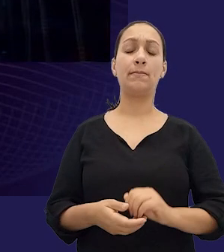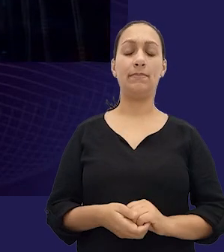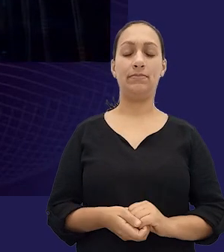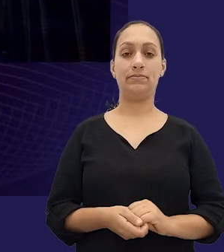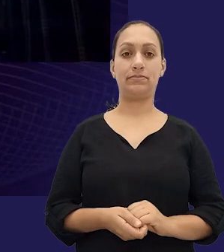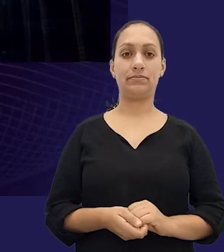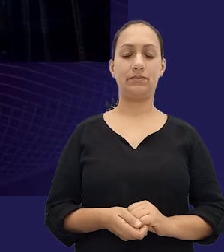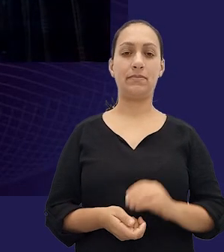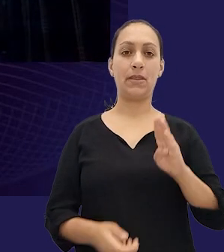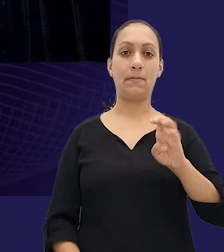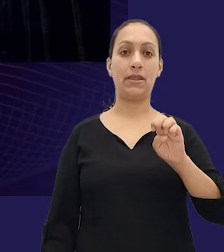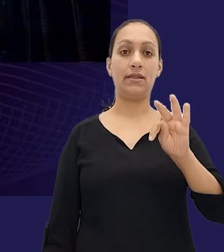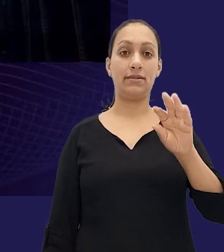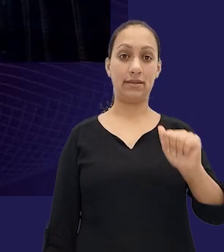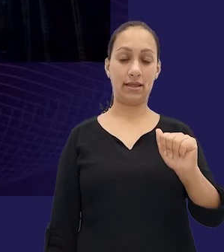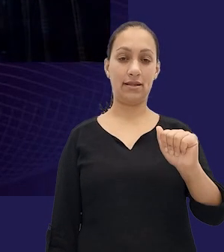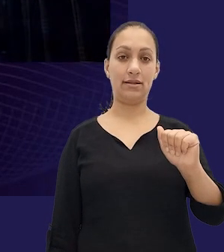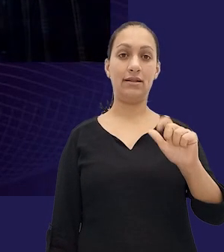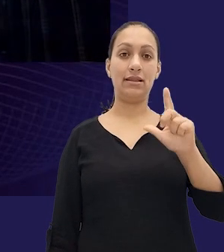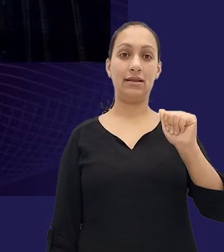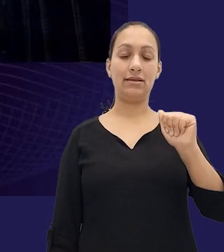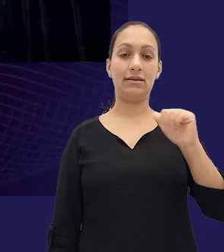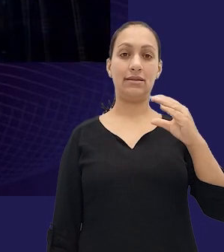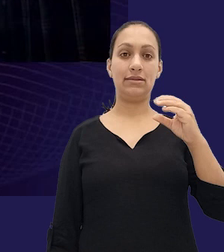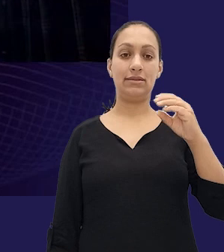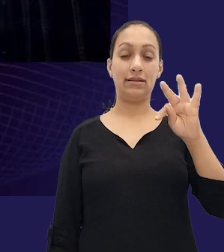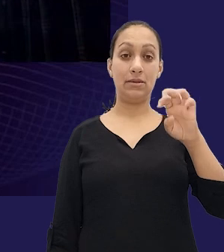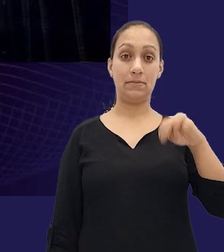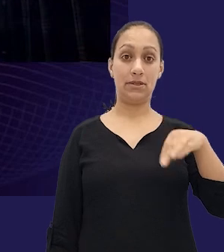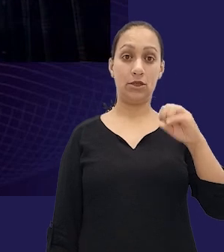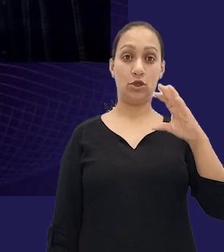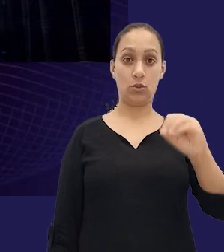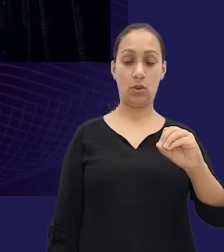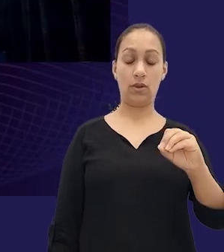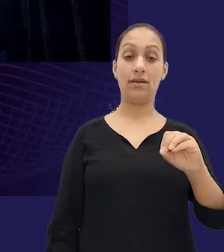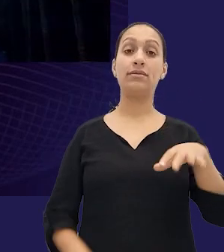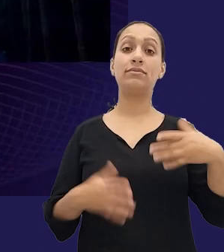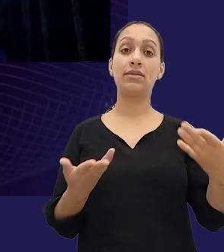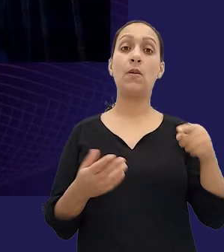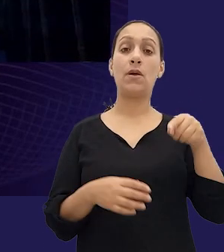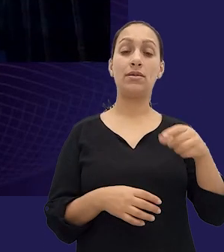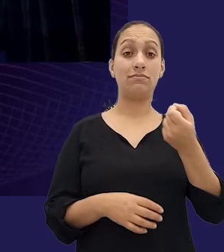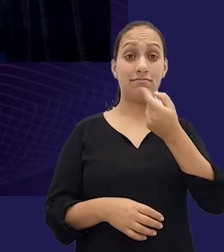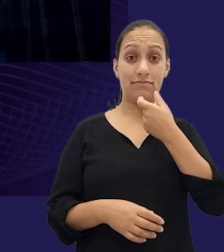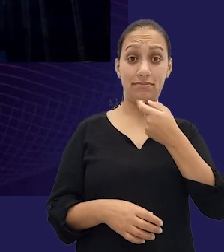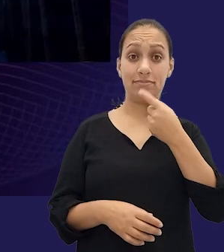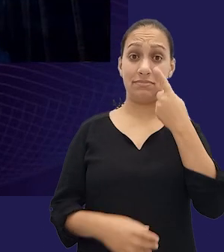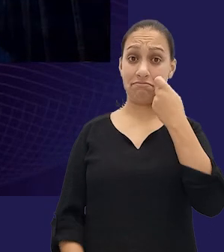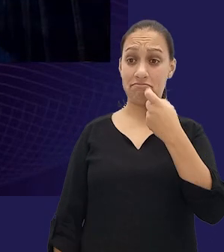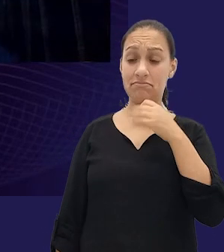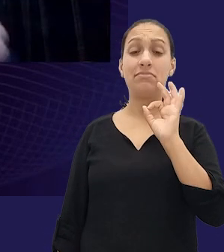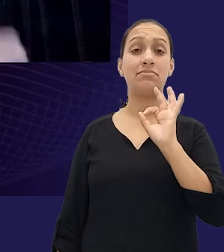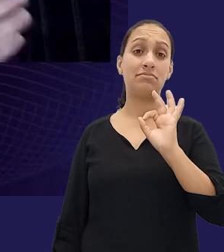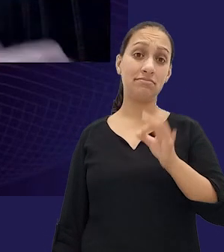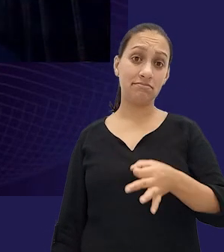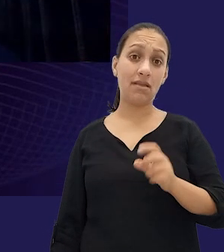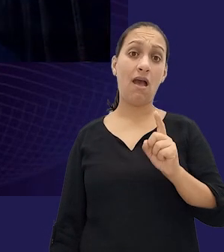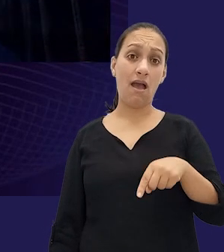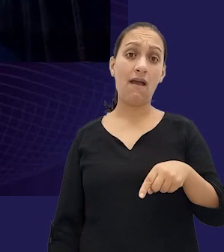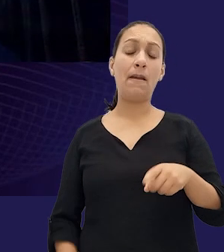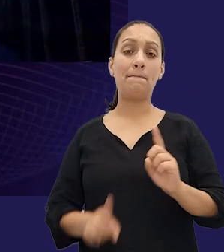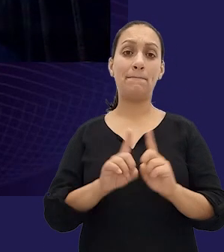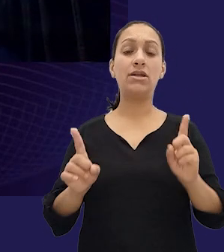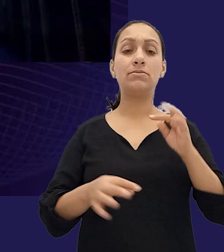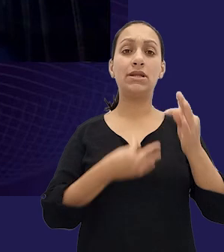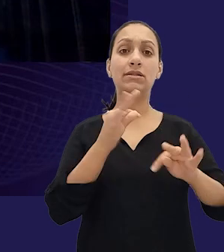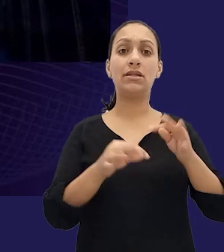é um beta-lactâmico com inibidor de beta-lactamase, né? Então, é uma droga interessante? Mas ela é interessante para